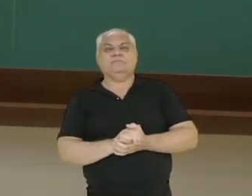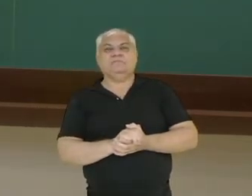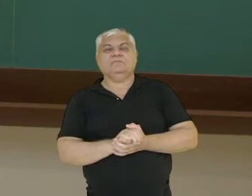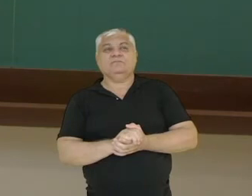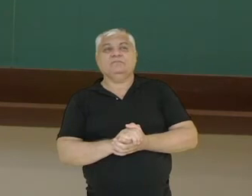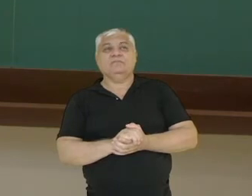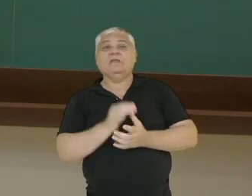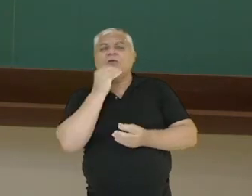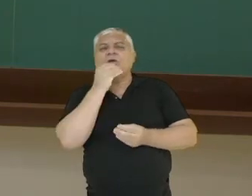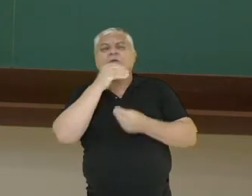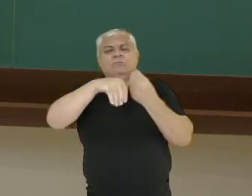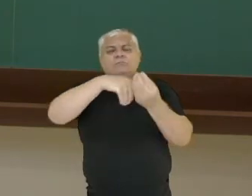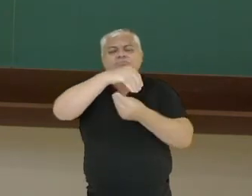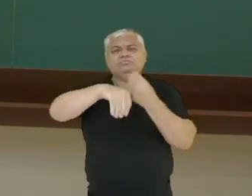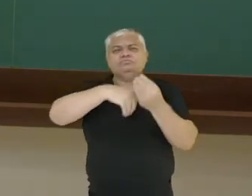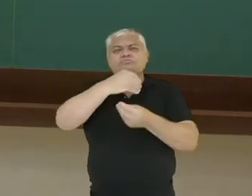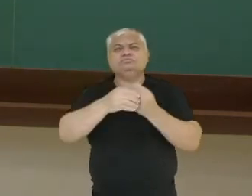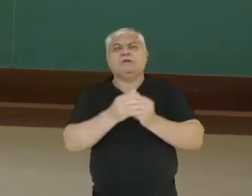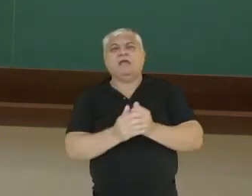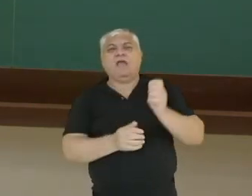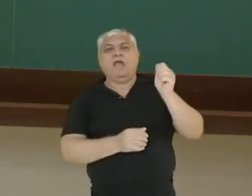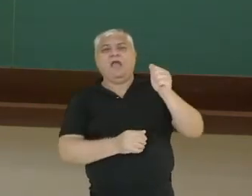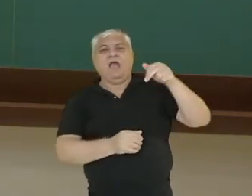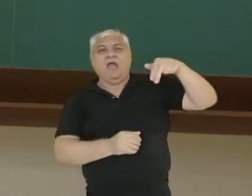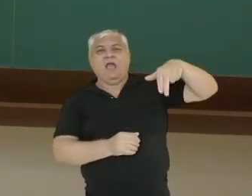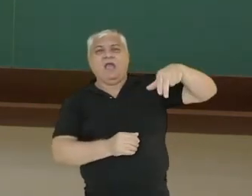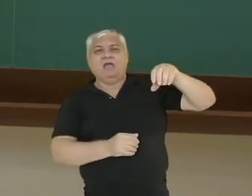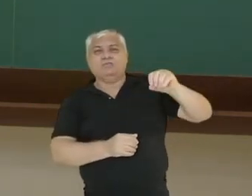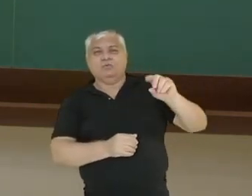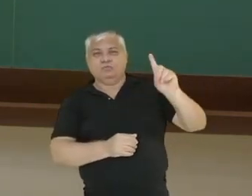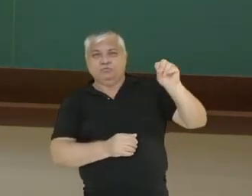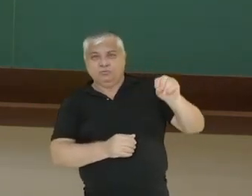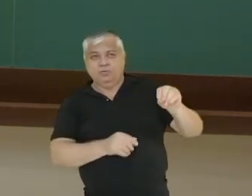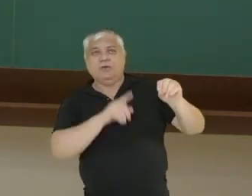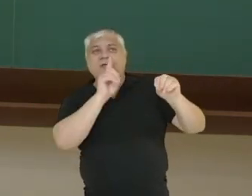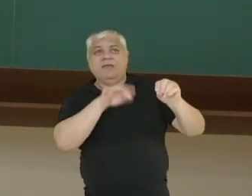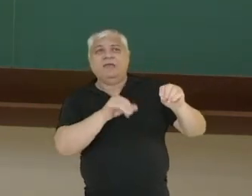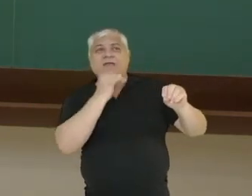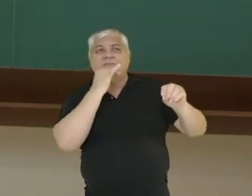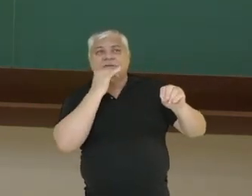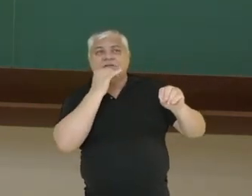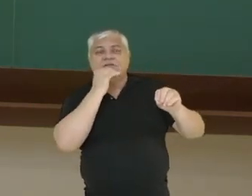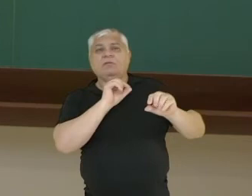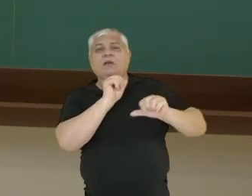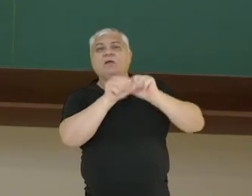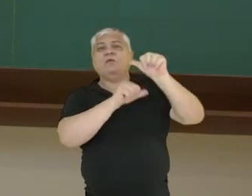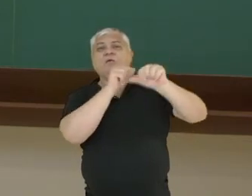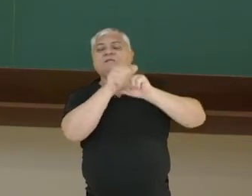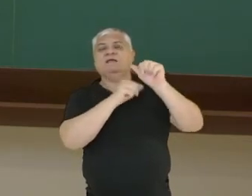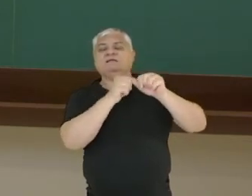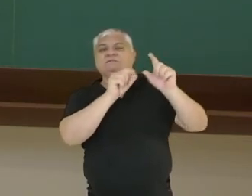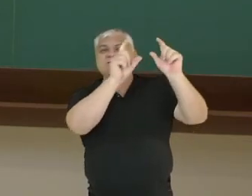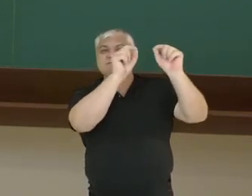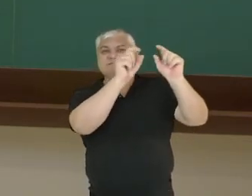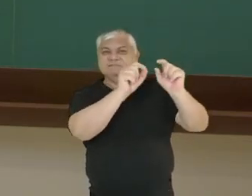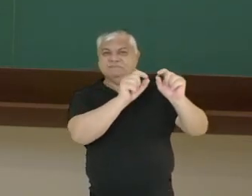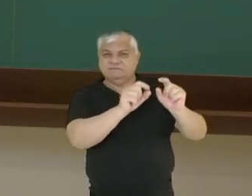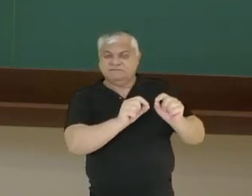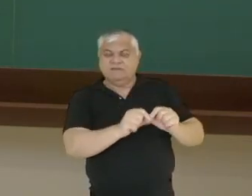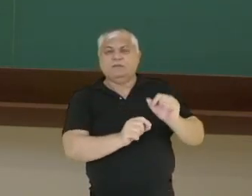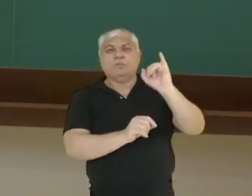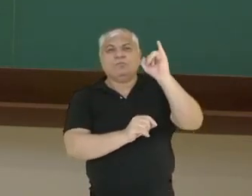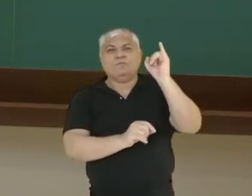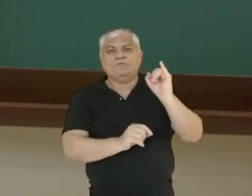As semirreações que ocorrem então. No ânodo, ocorre a semirreação de oxidação do zinco e ela fica representada